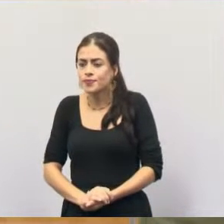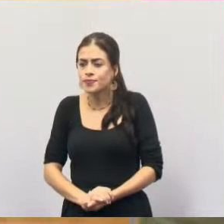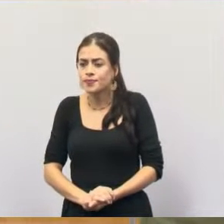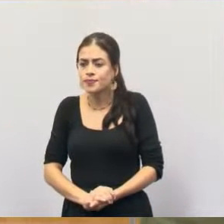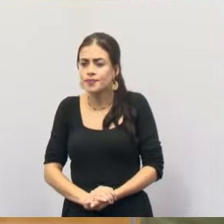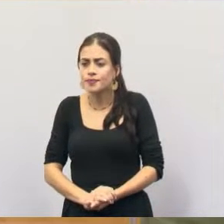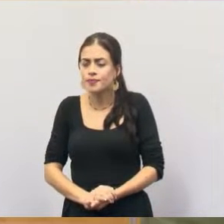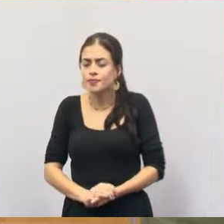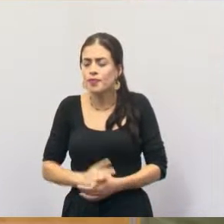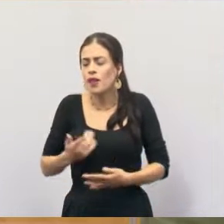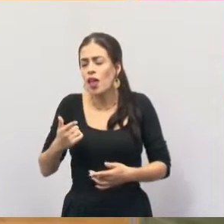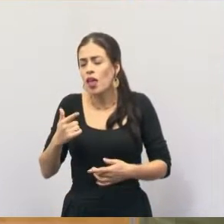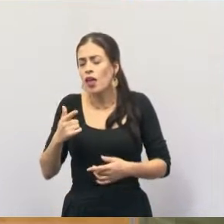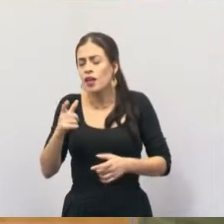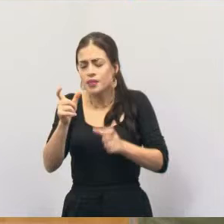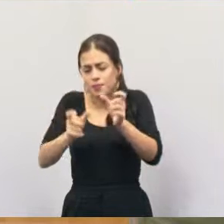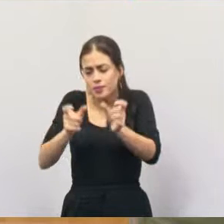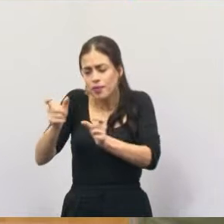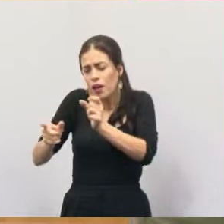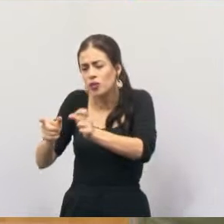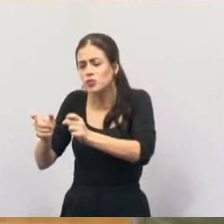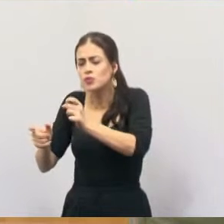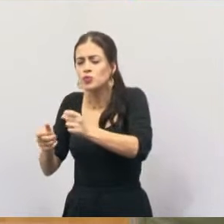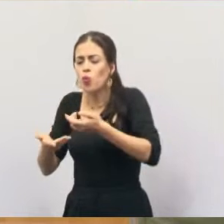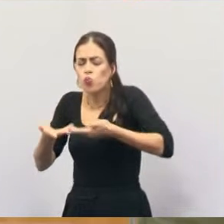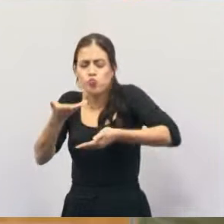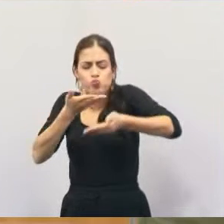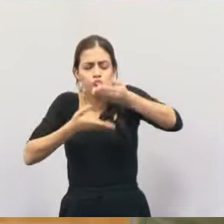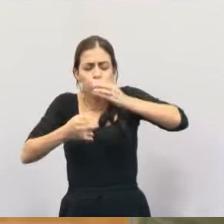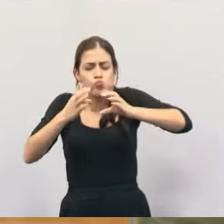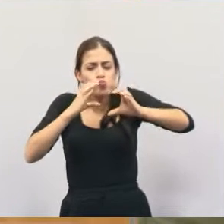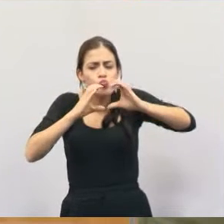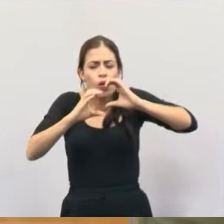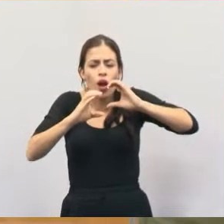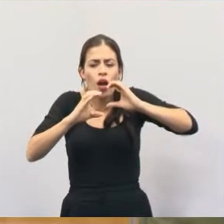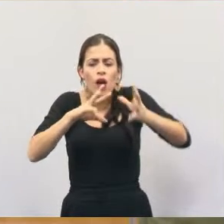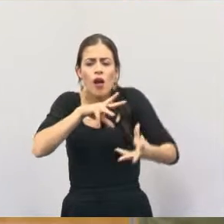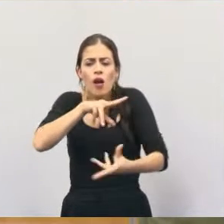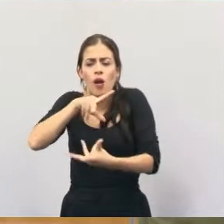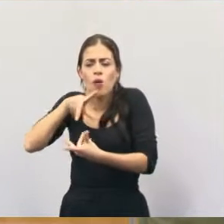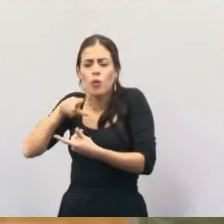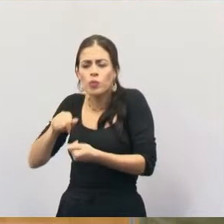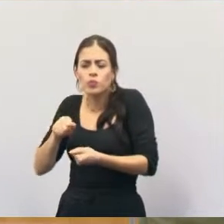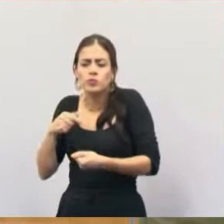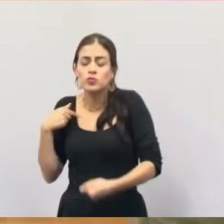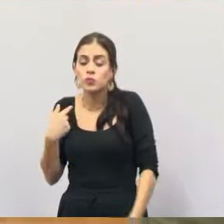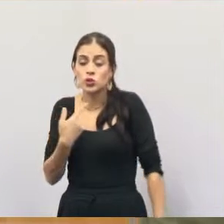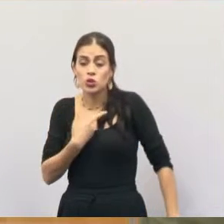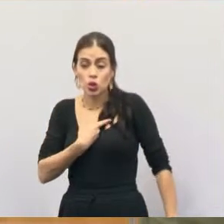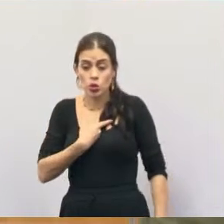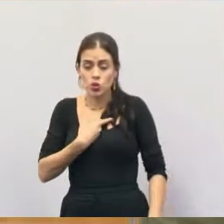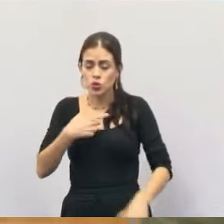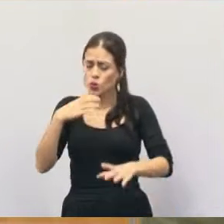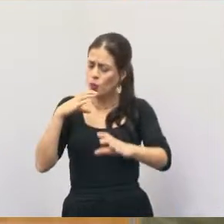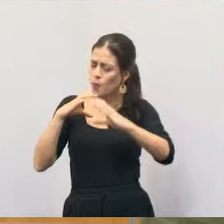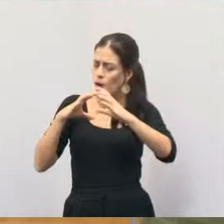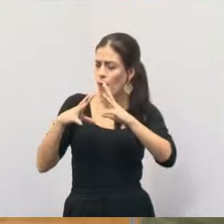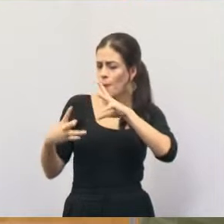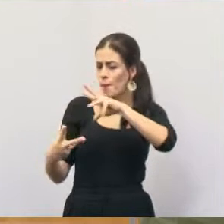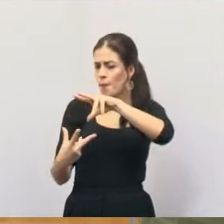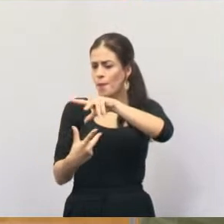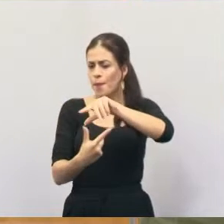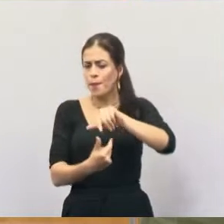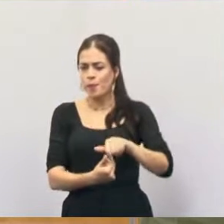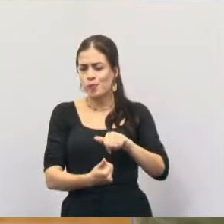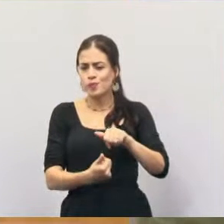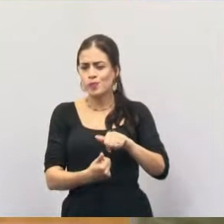procura um mecanismo de se comunicar com o mundo. E nós nos comunicamos com o mundo